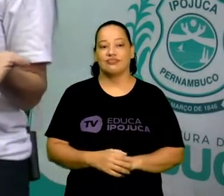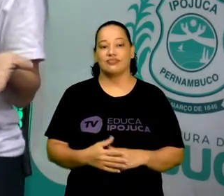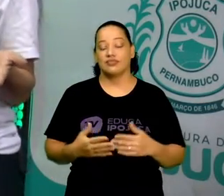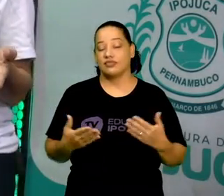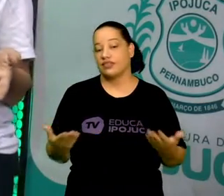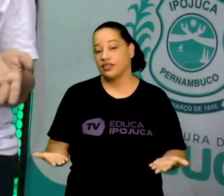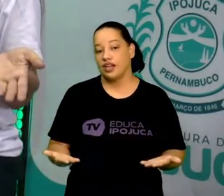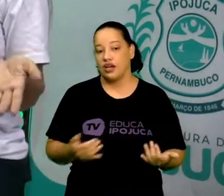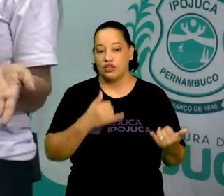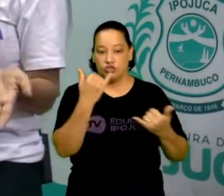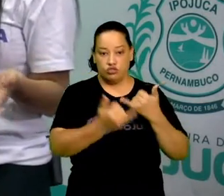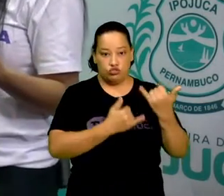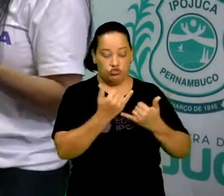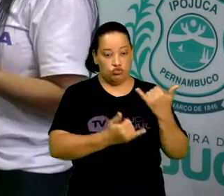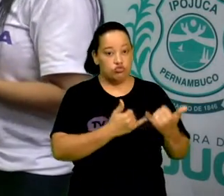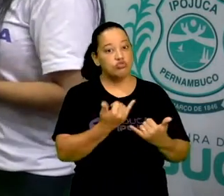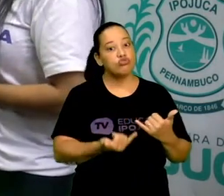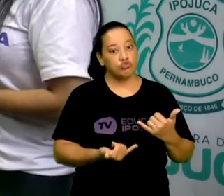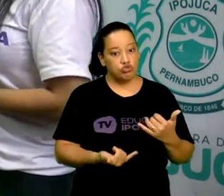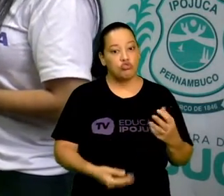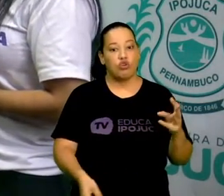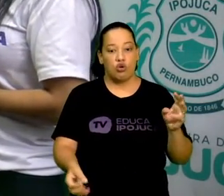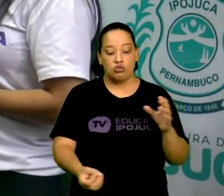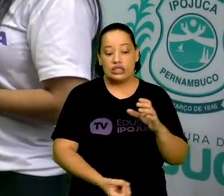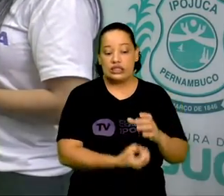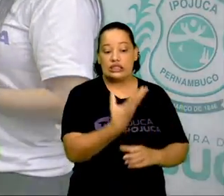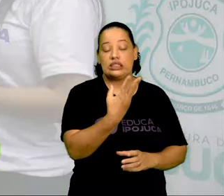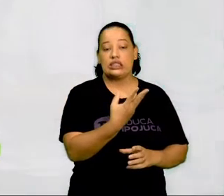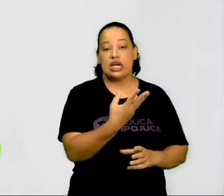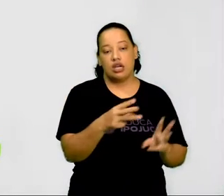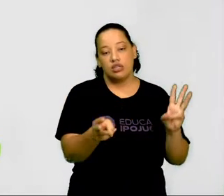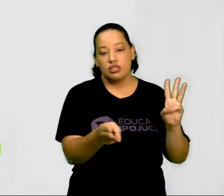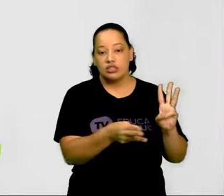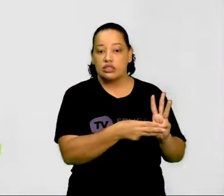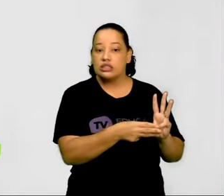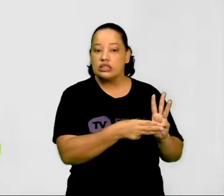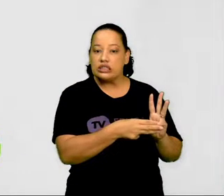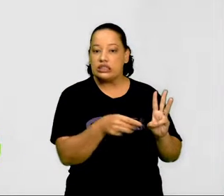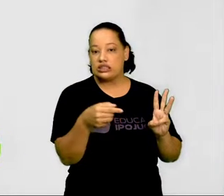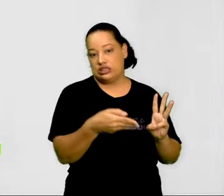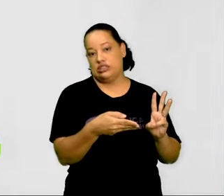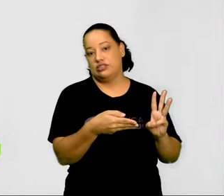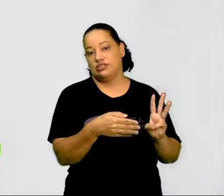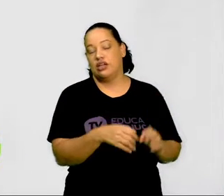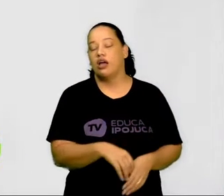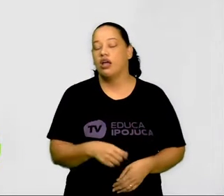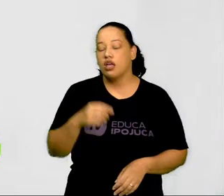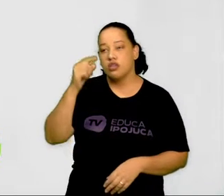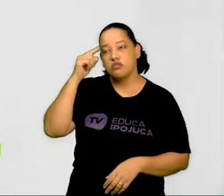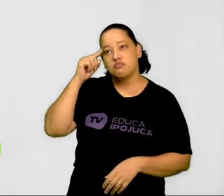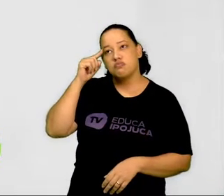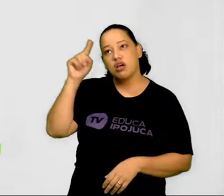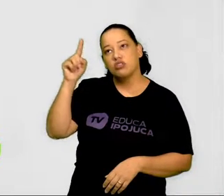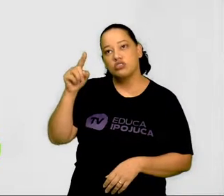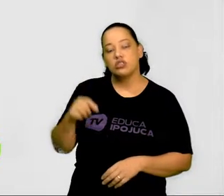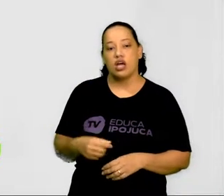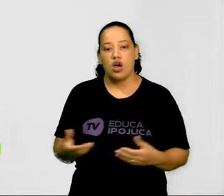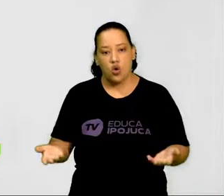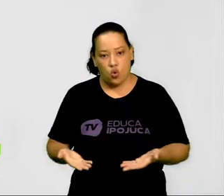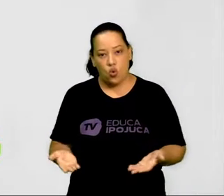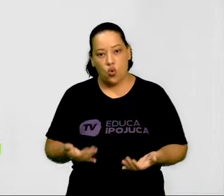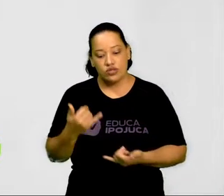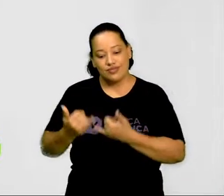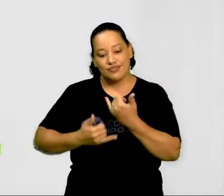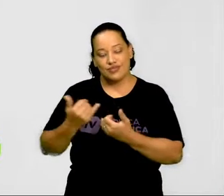joga dos jogos de origem indígena veja aí ó quem tem a imaginar que a peteca